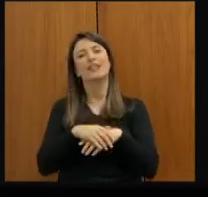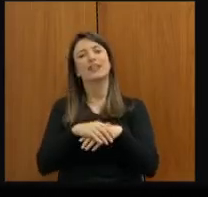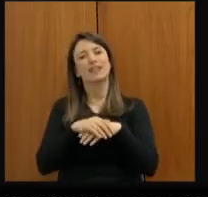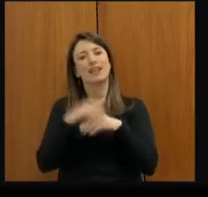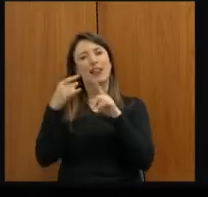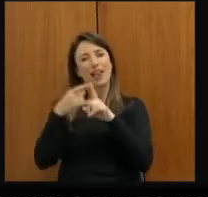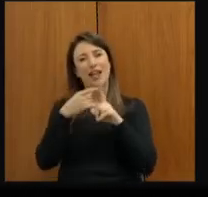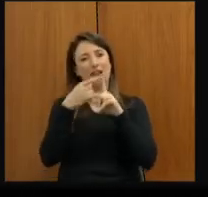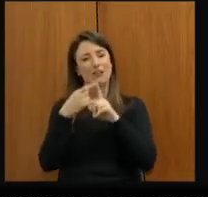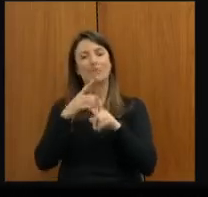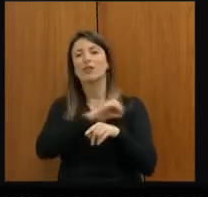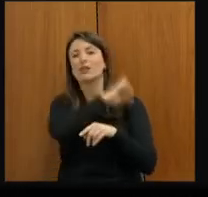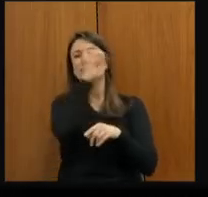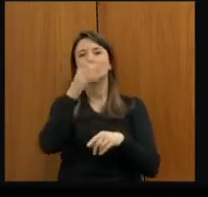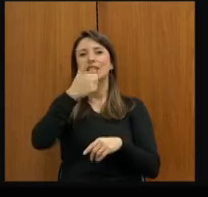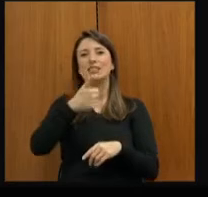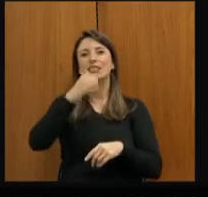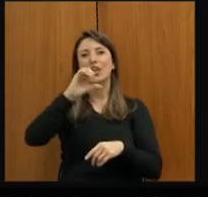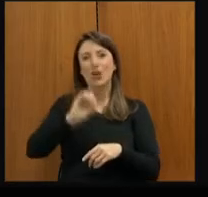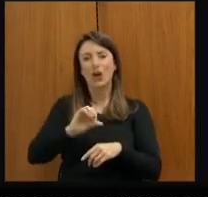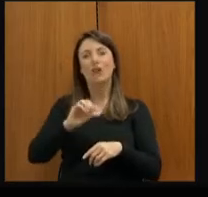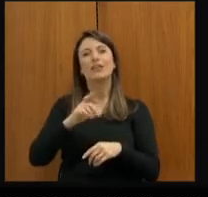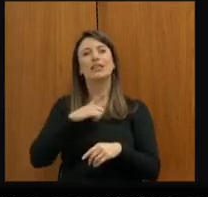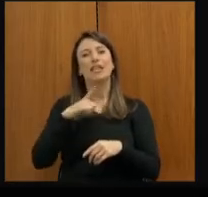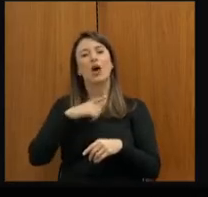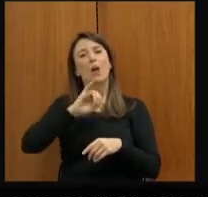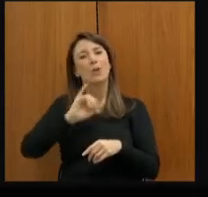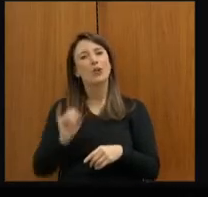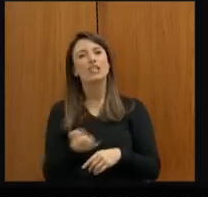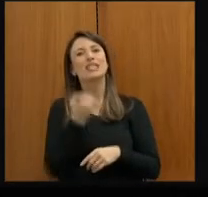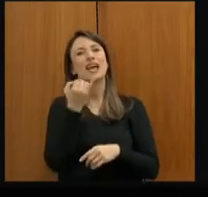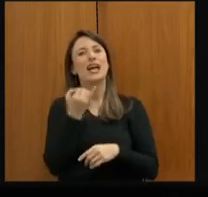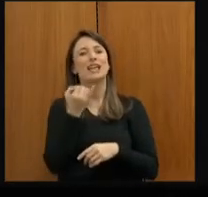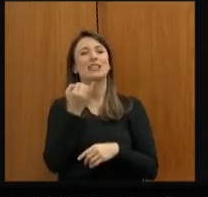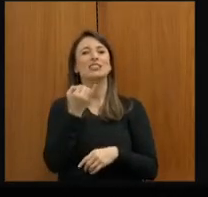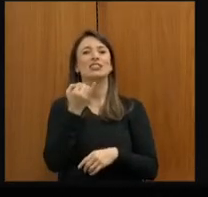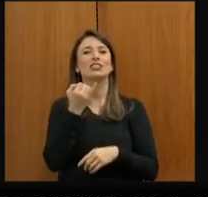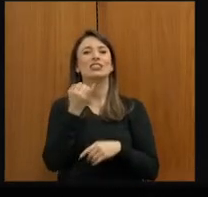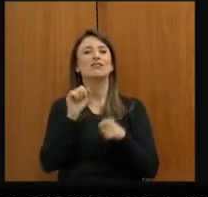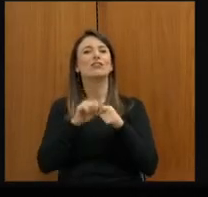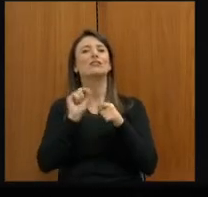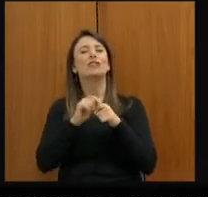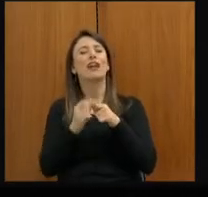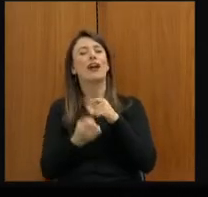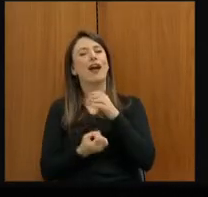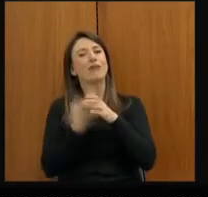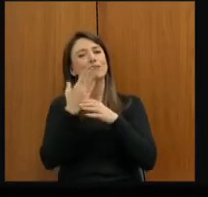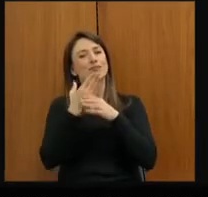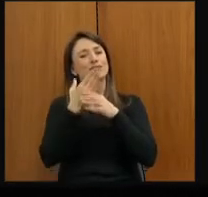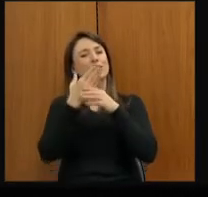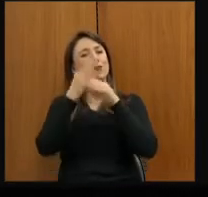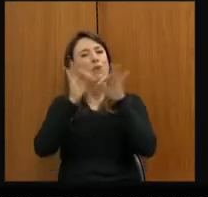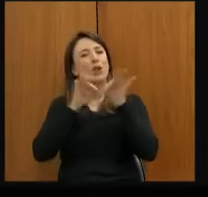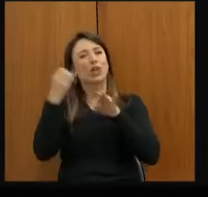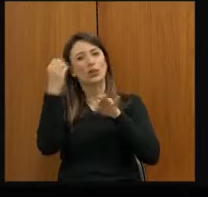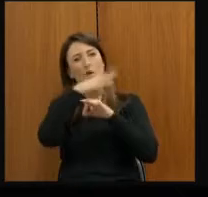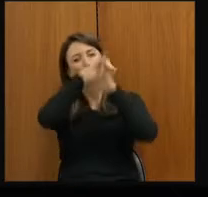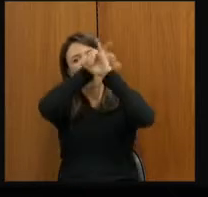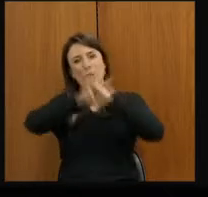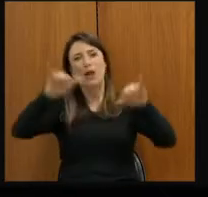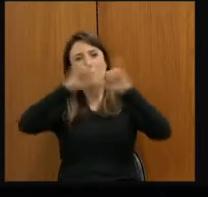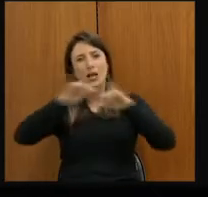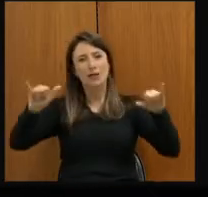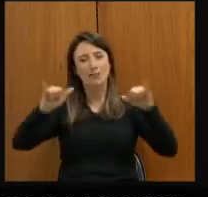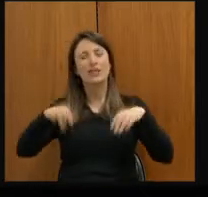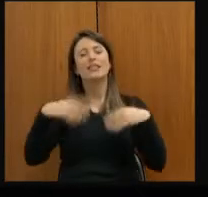depois do dia dezenove teremos oportunidade de fazer um lançamento de um projeto novo nós temos Então